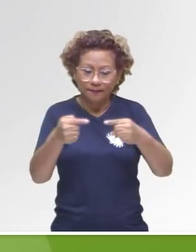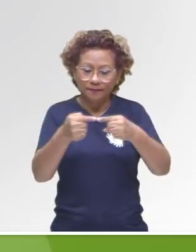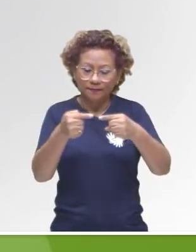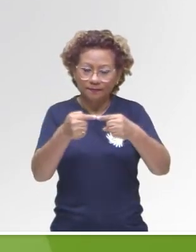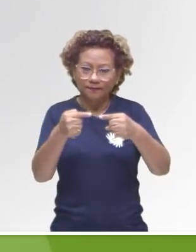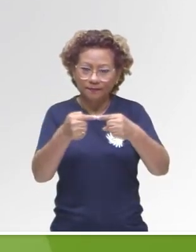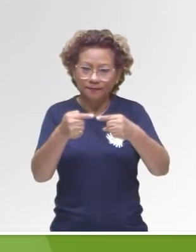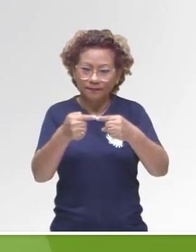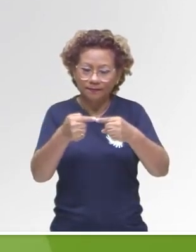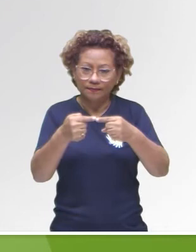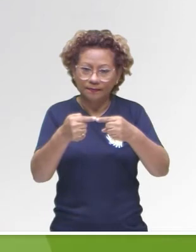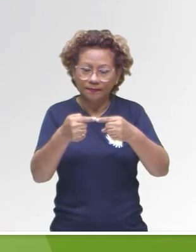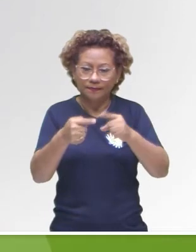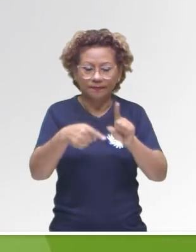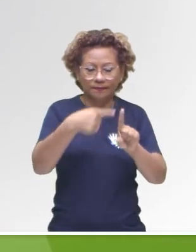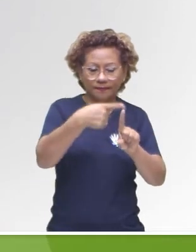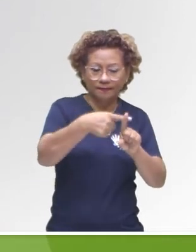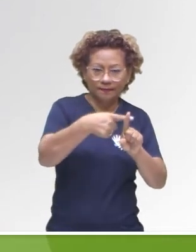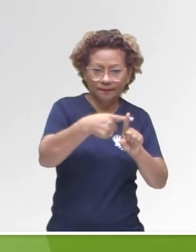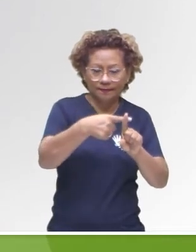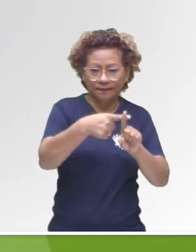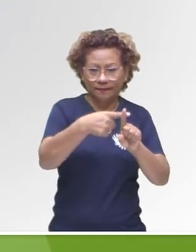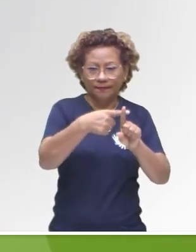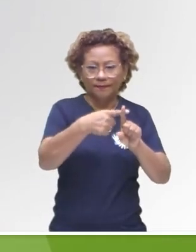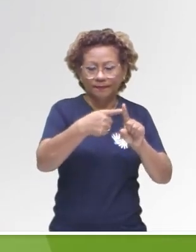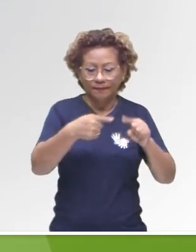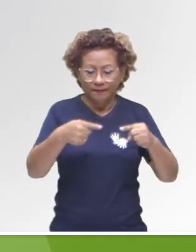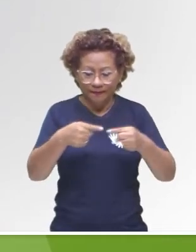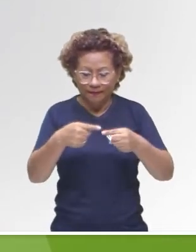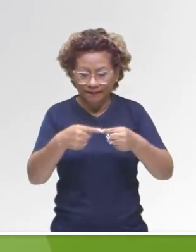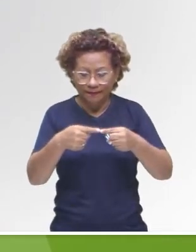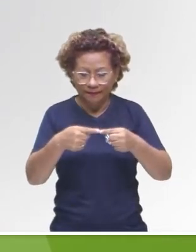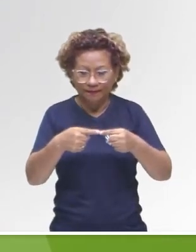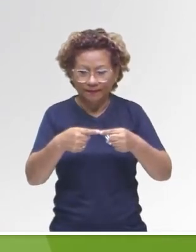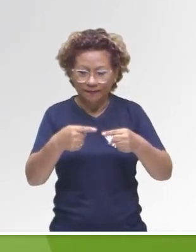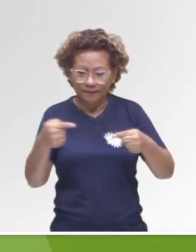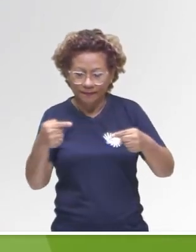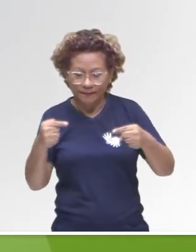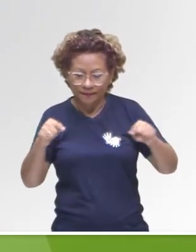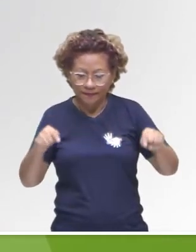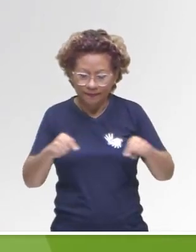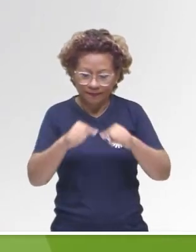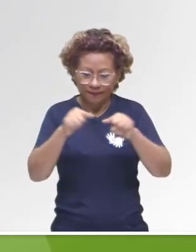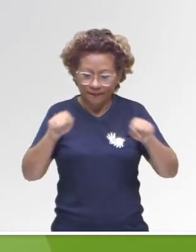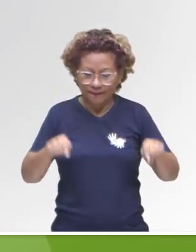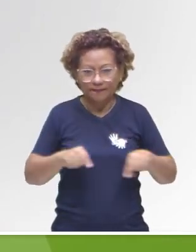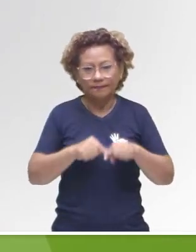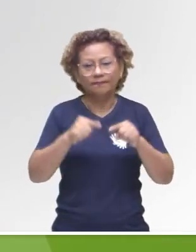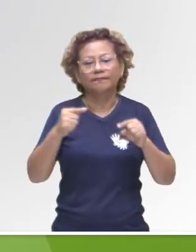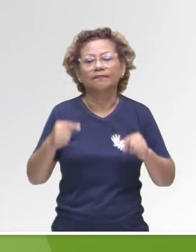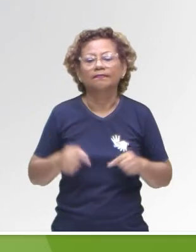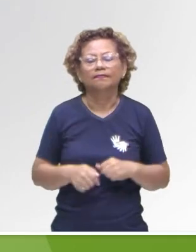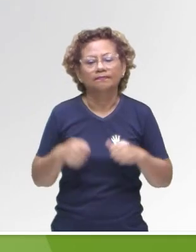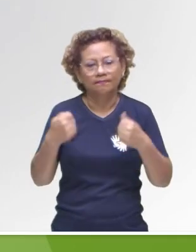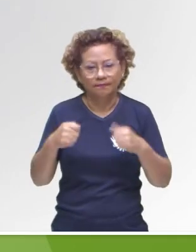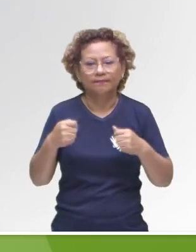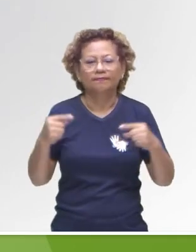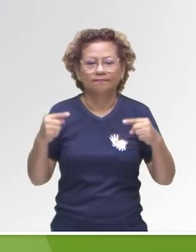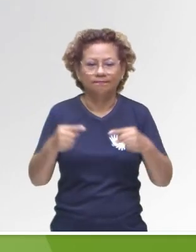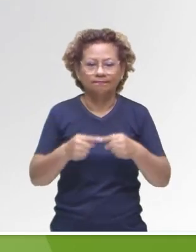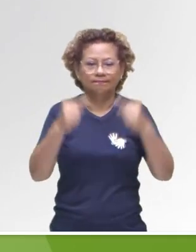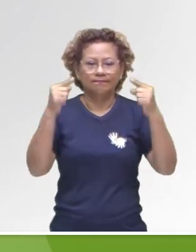positiva, negativa ligada com a positiva, e assim sucessivamente,